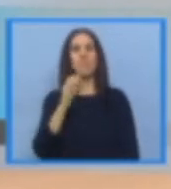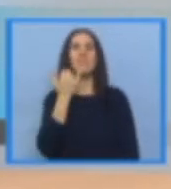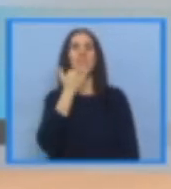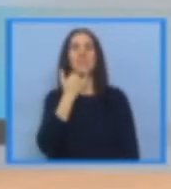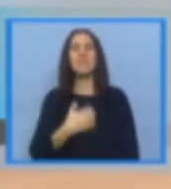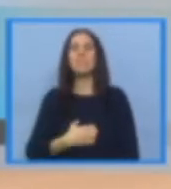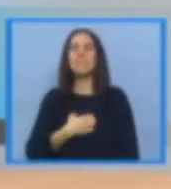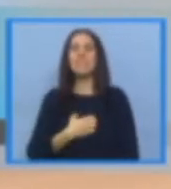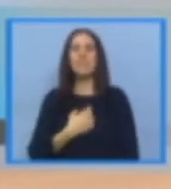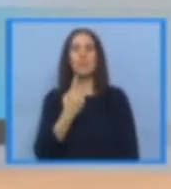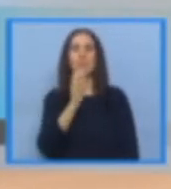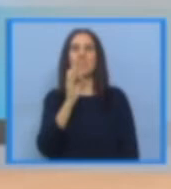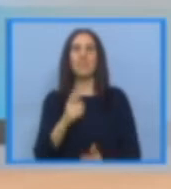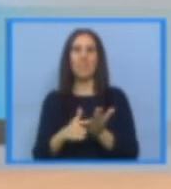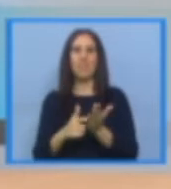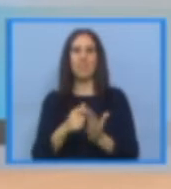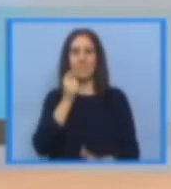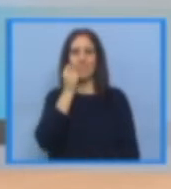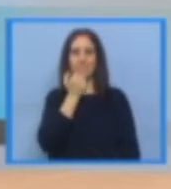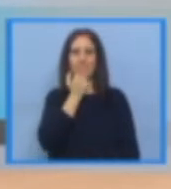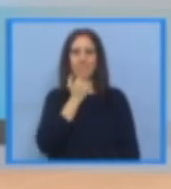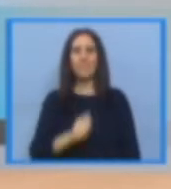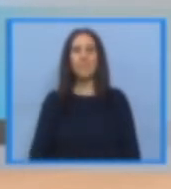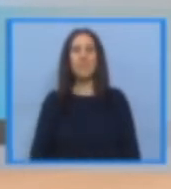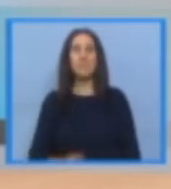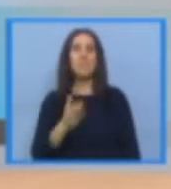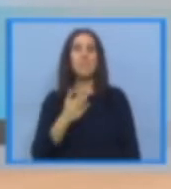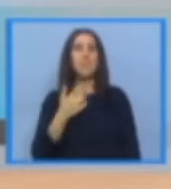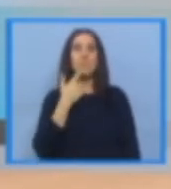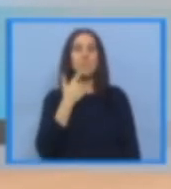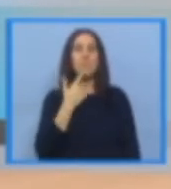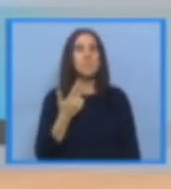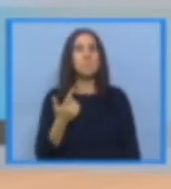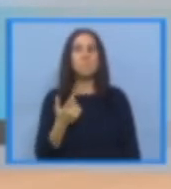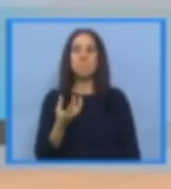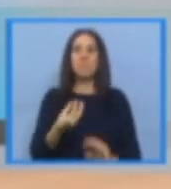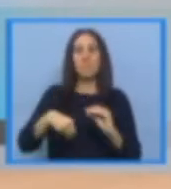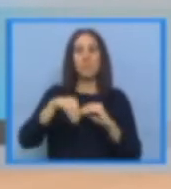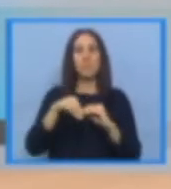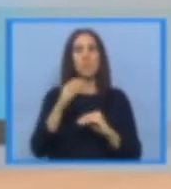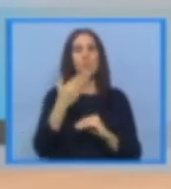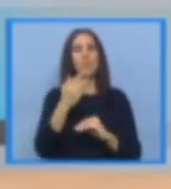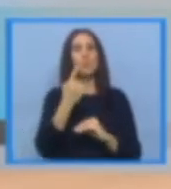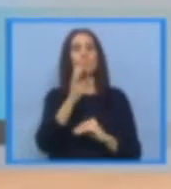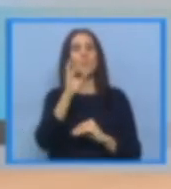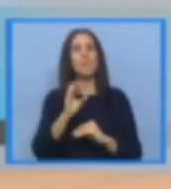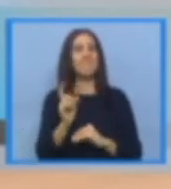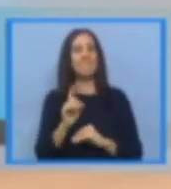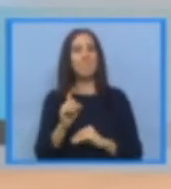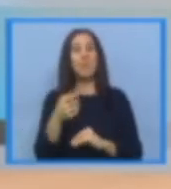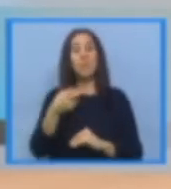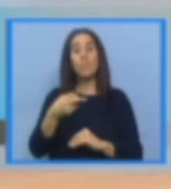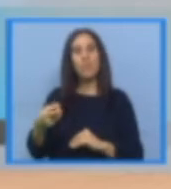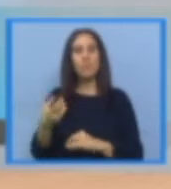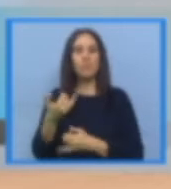sentia que faltava 1%. E a certa altura percebi que não era uma questão de acrescentar 1%, era de substituir os outros